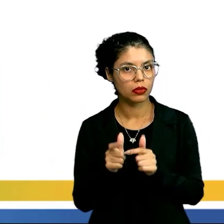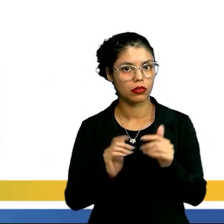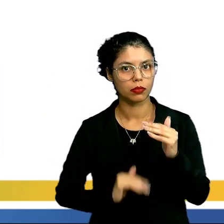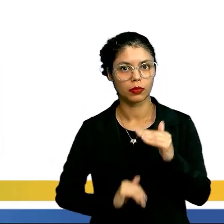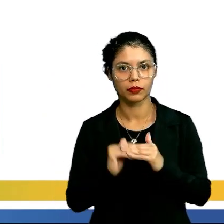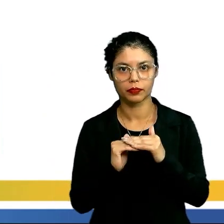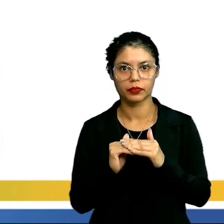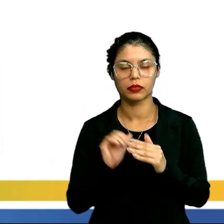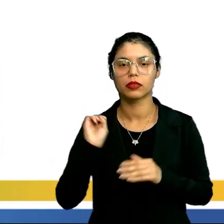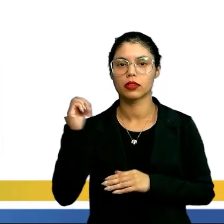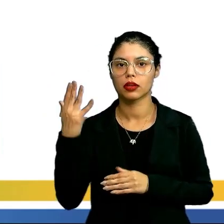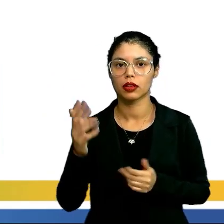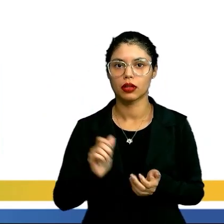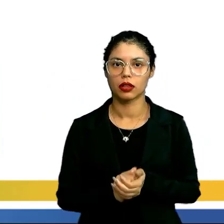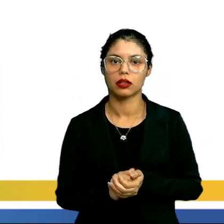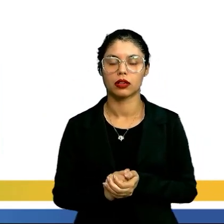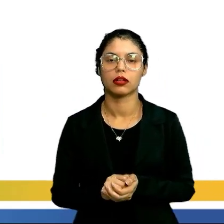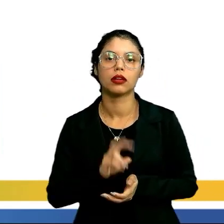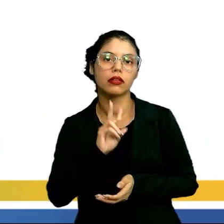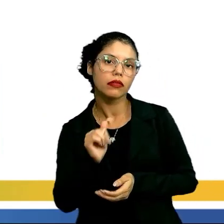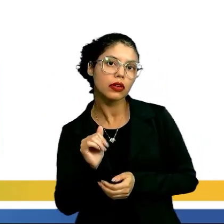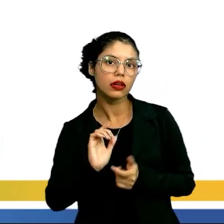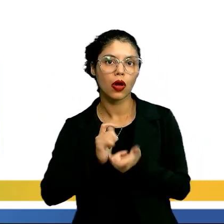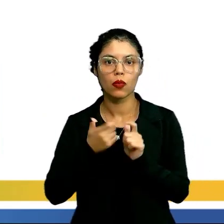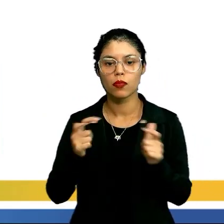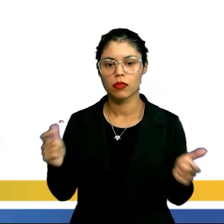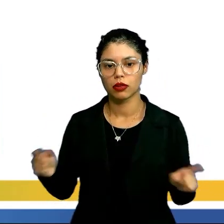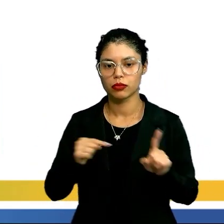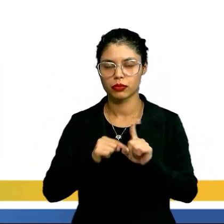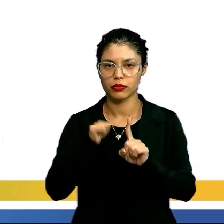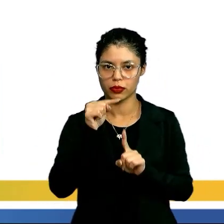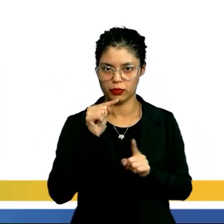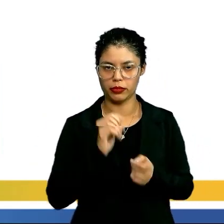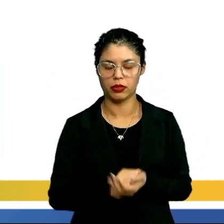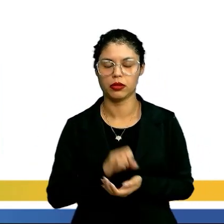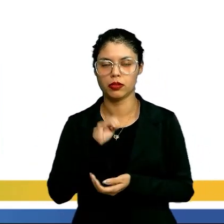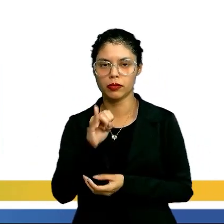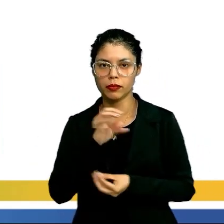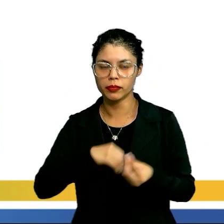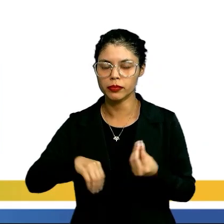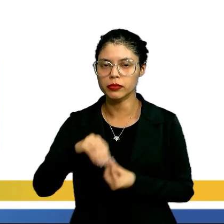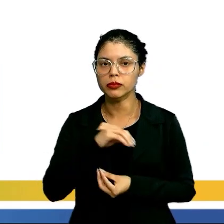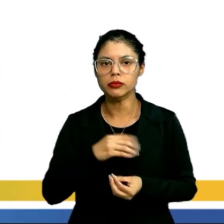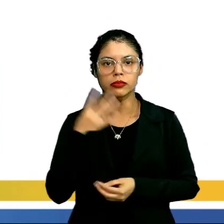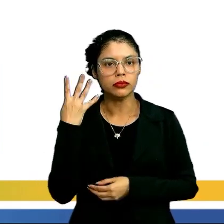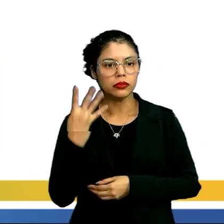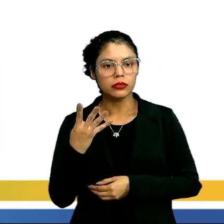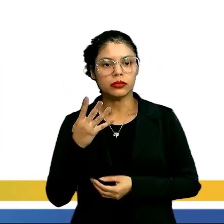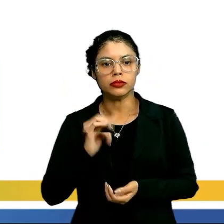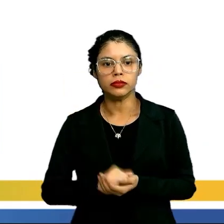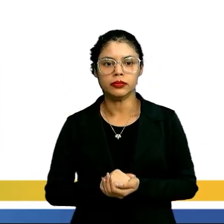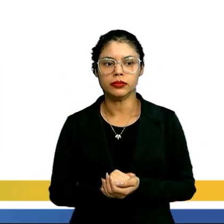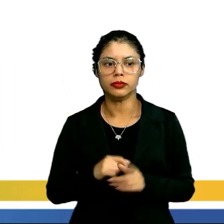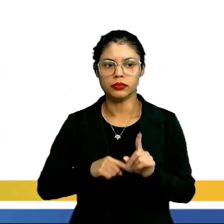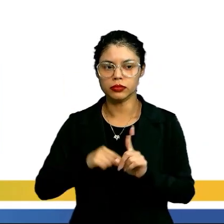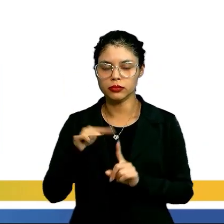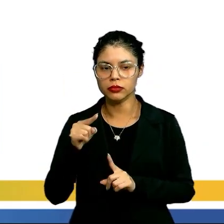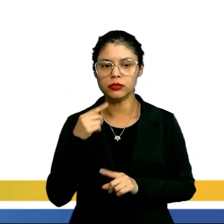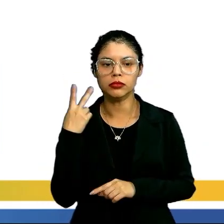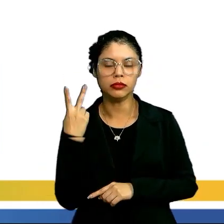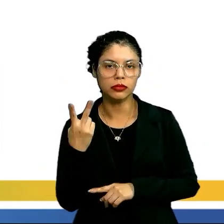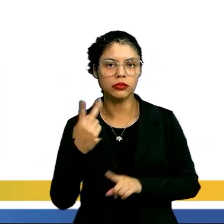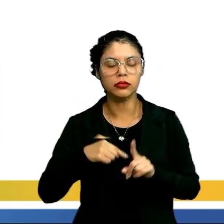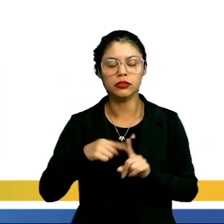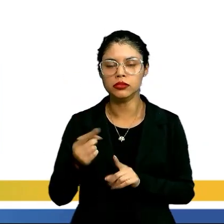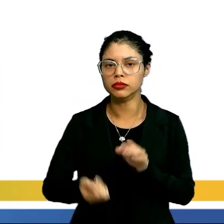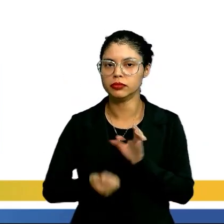pressão, ocorre uma descompressão, então ocorre um aumento do volume. Então, se nessa reação eu tenho 4 volumes no reagente e 2